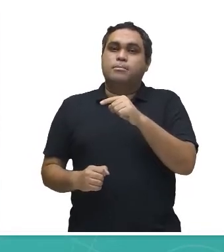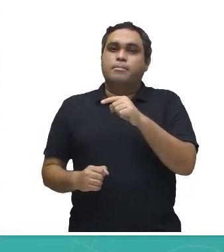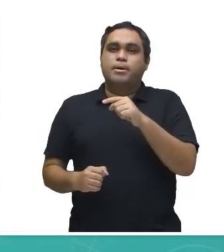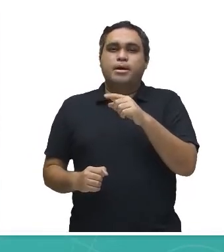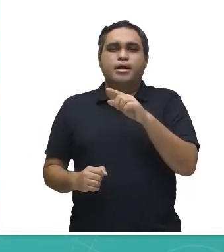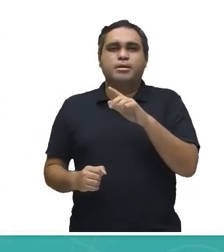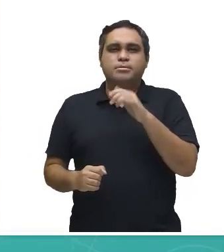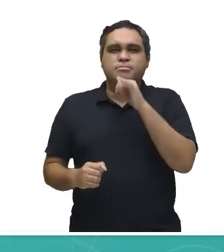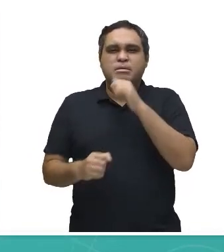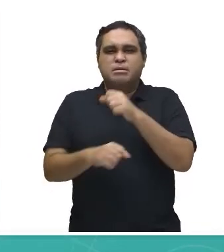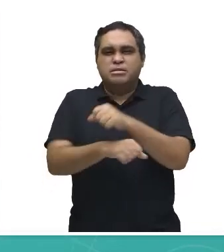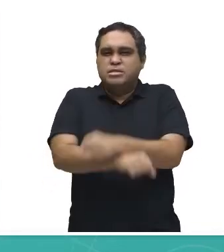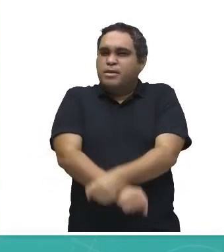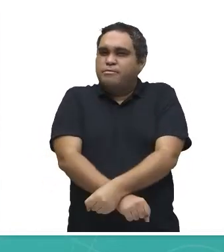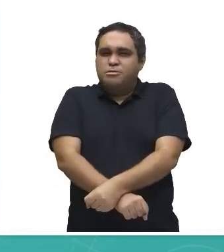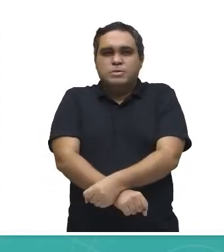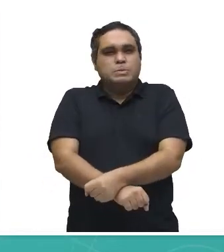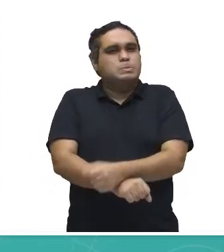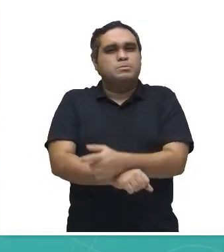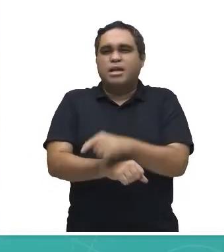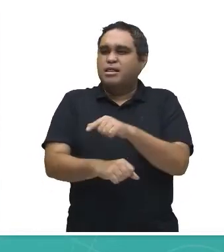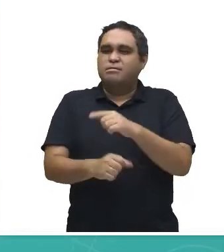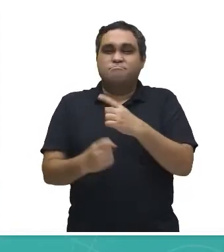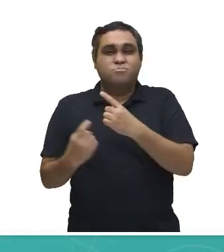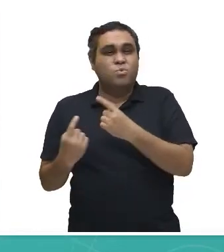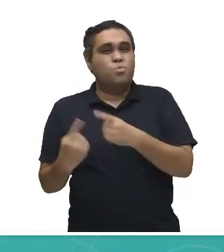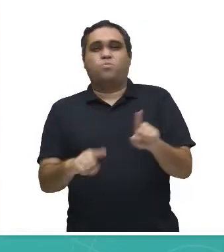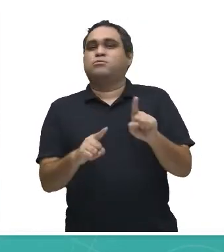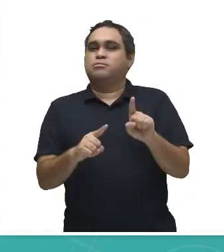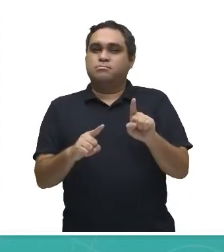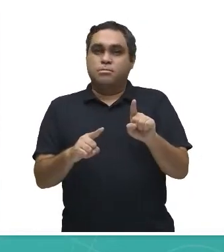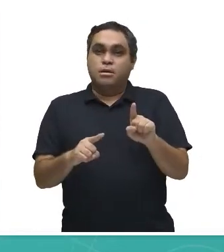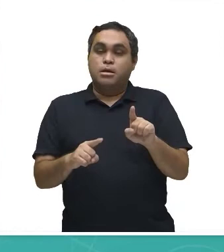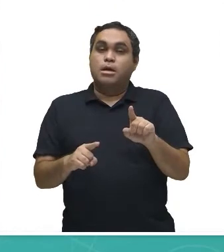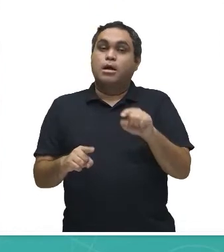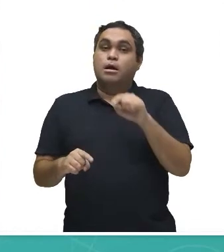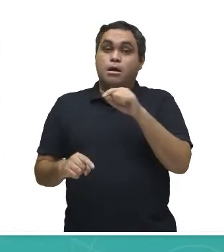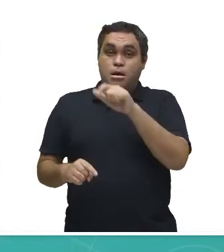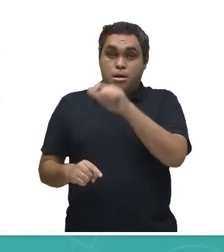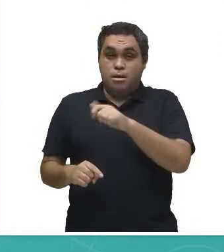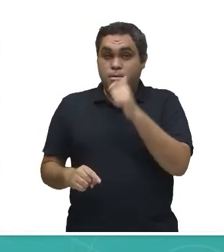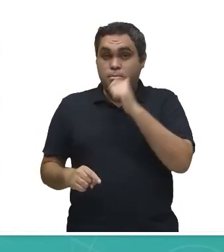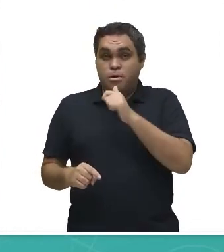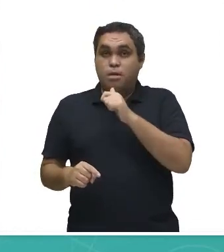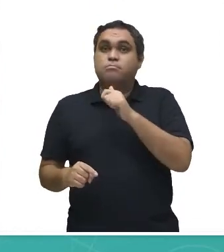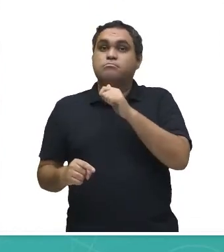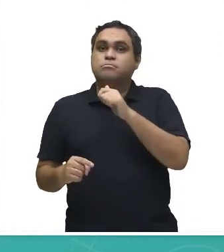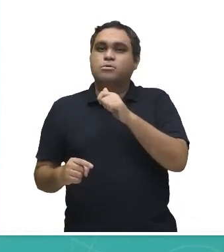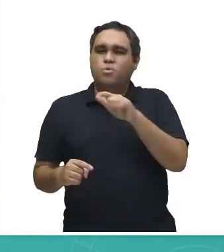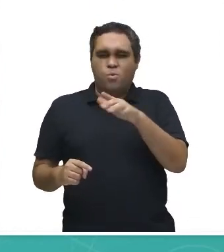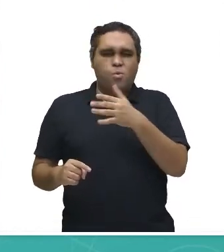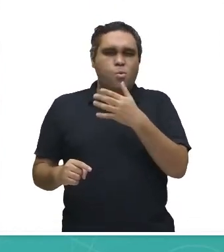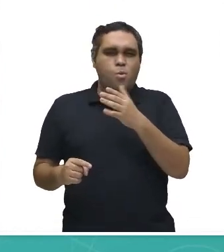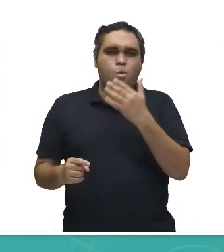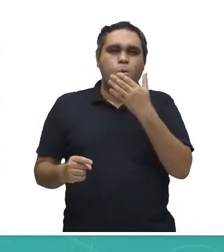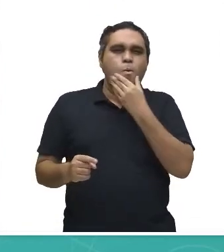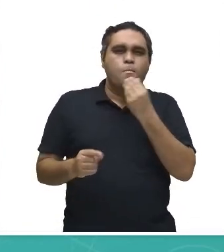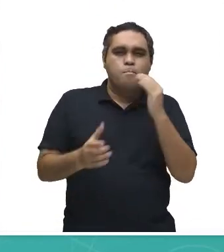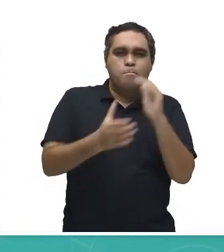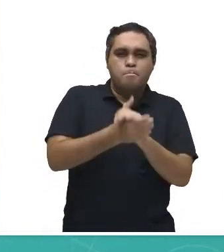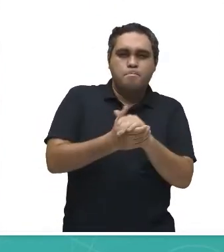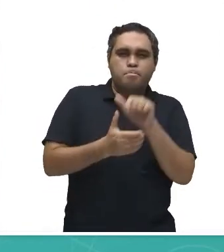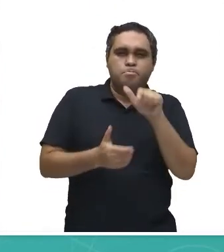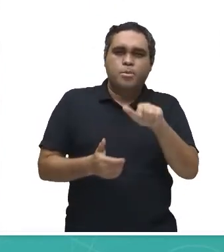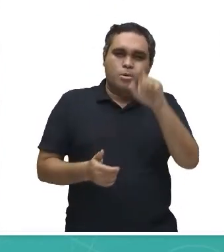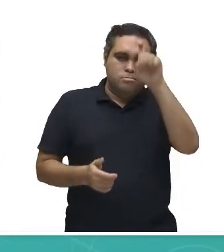ideia de escravidão. Inclusive, ela ajudou Zumbi dos Palmares, a se posicionar contra Ganga Zumba,